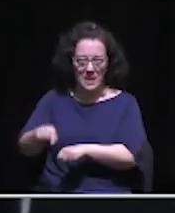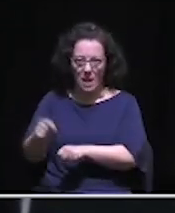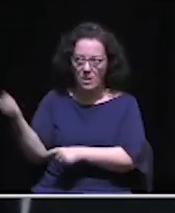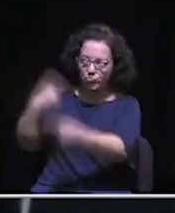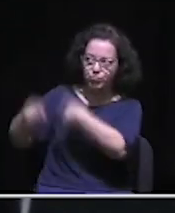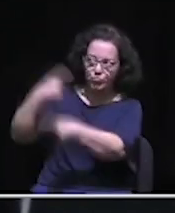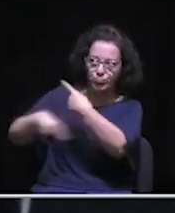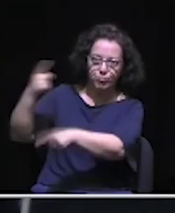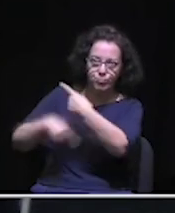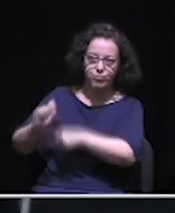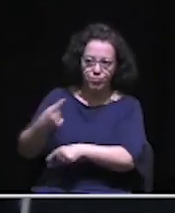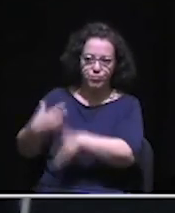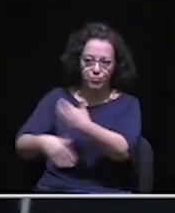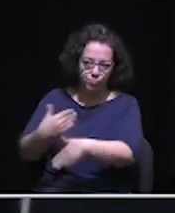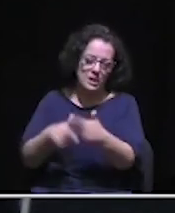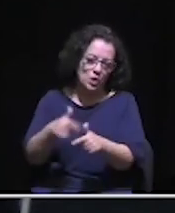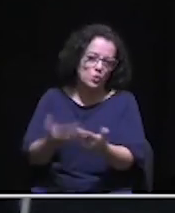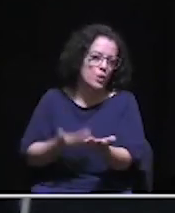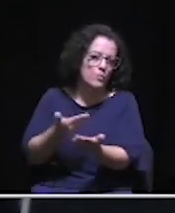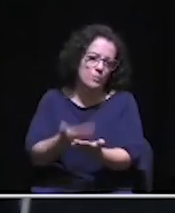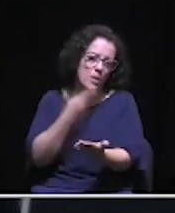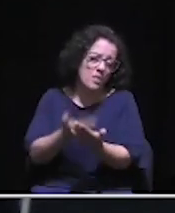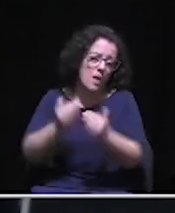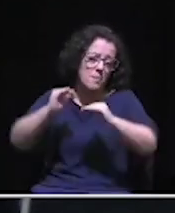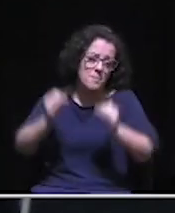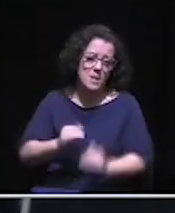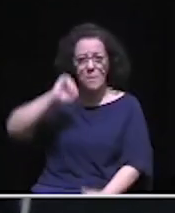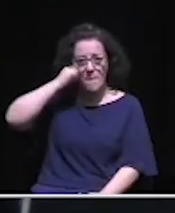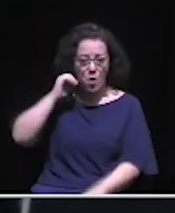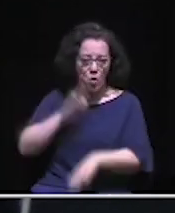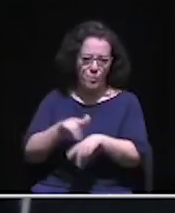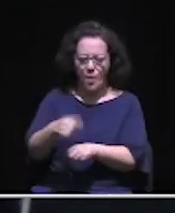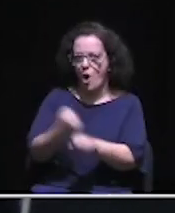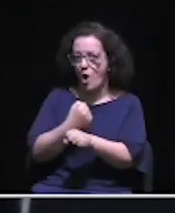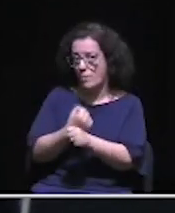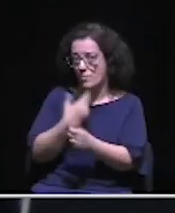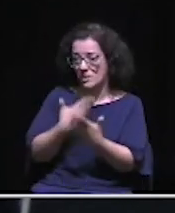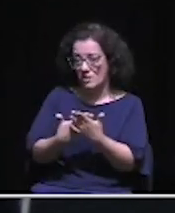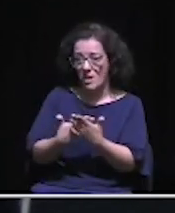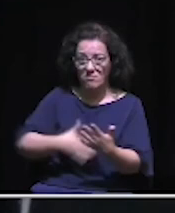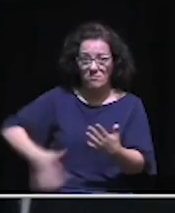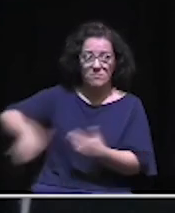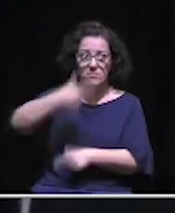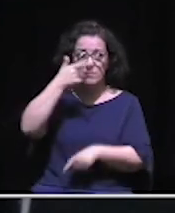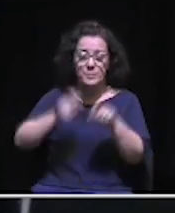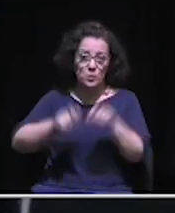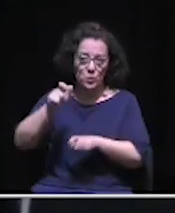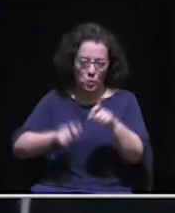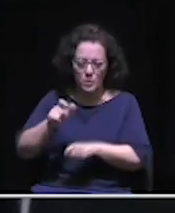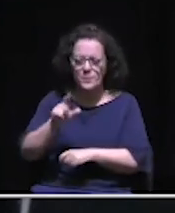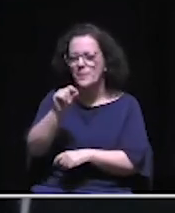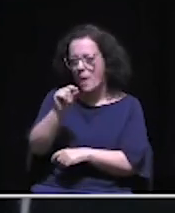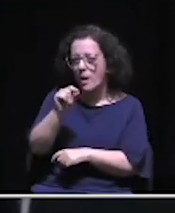tudo isto são sugestões para tentar minimizar o impacto que estas obras vão ter na cidade e estão a ter em tantas pessoas.